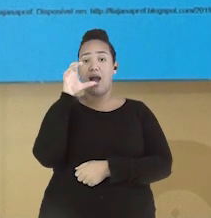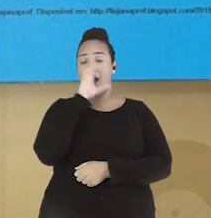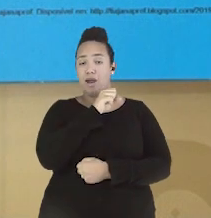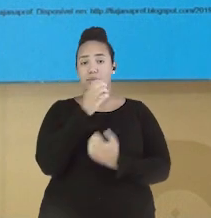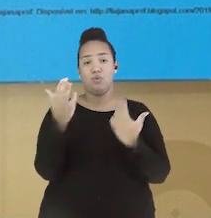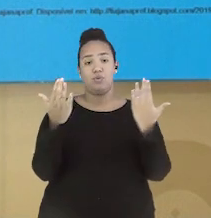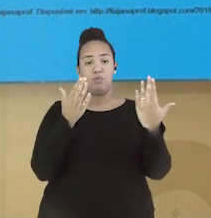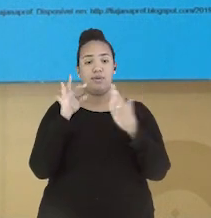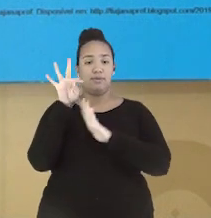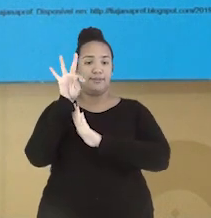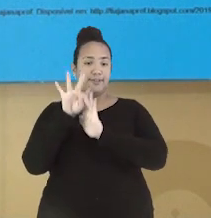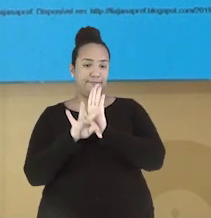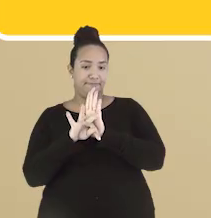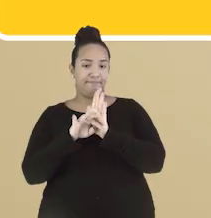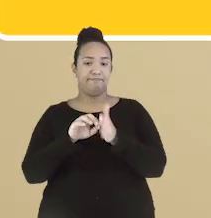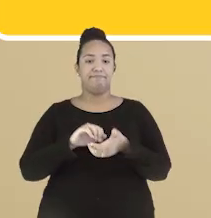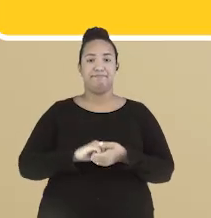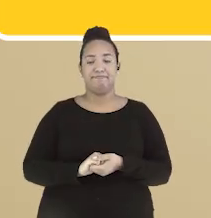rápido do que textual.